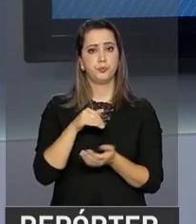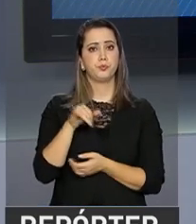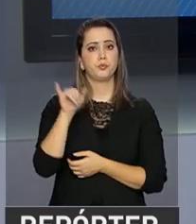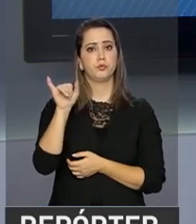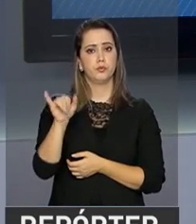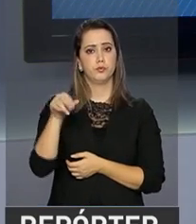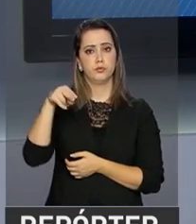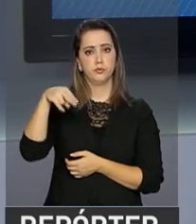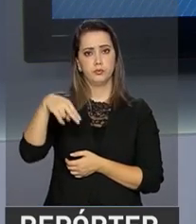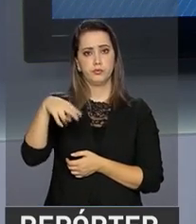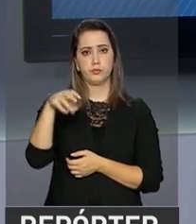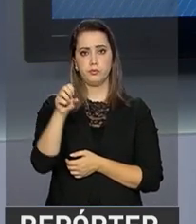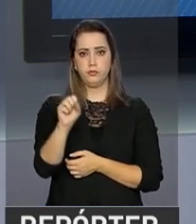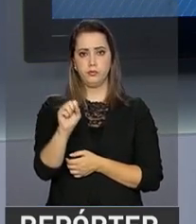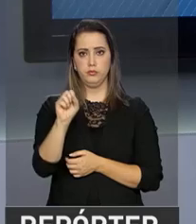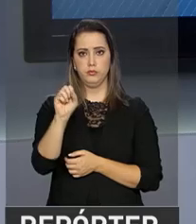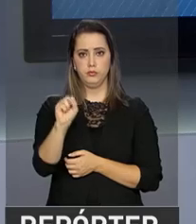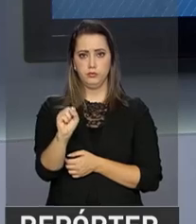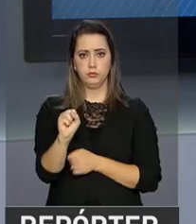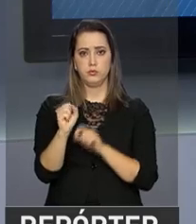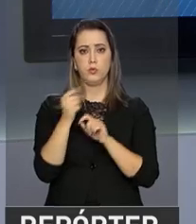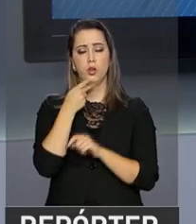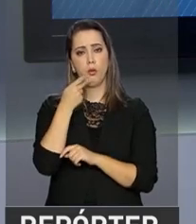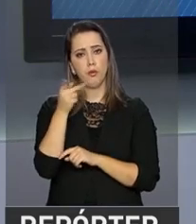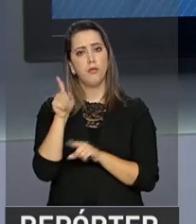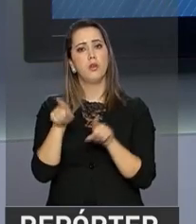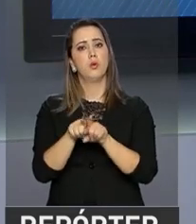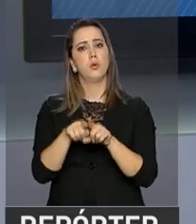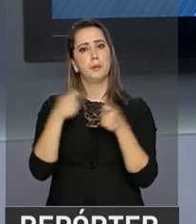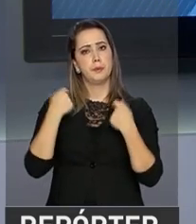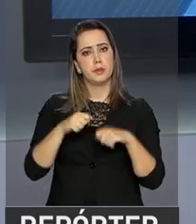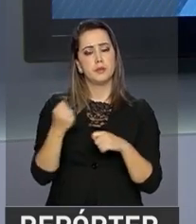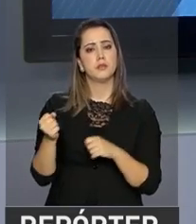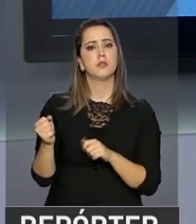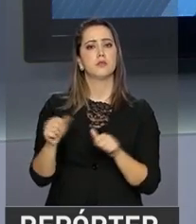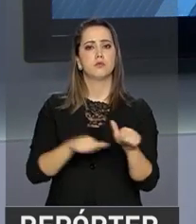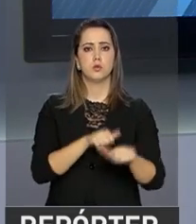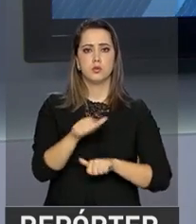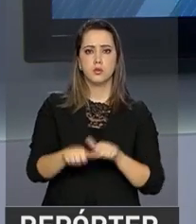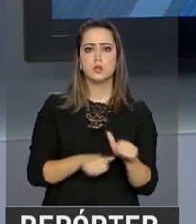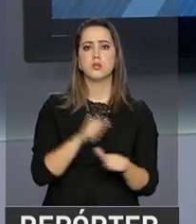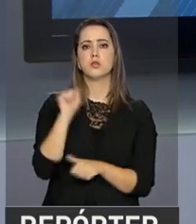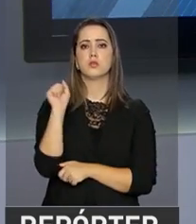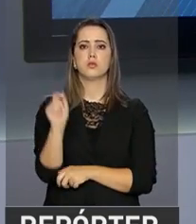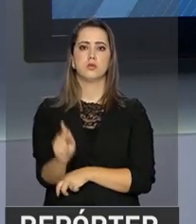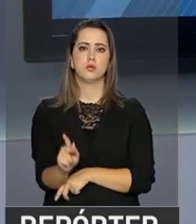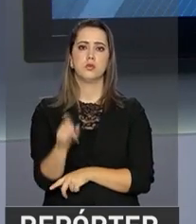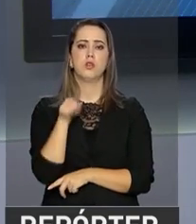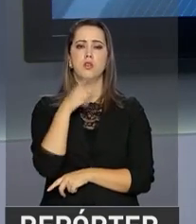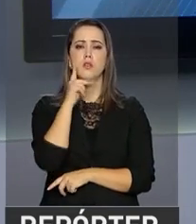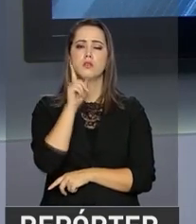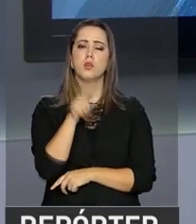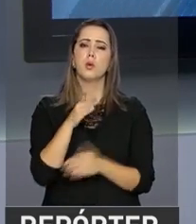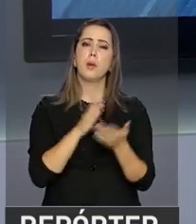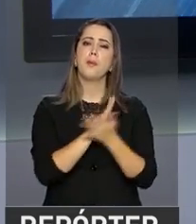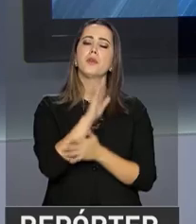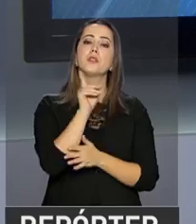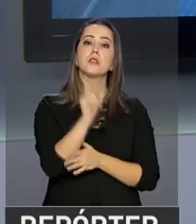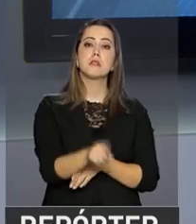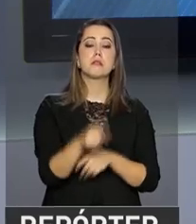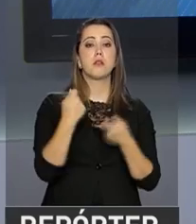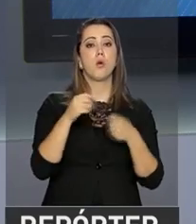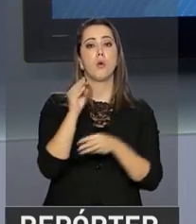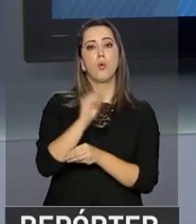social do ministério da fazenda marcelo caetano também defendeu a reforma da previdência para ele a aprovação da proposta é uma forma